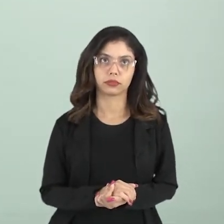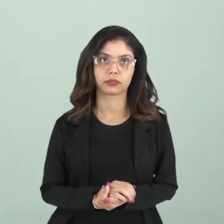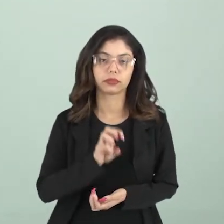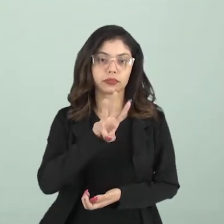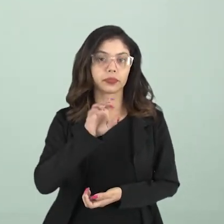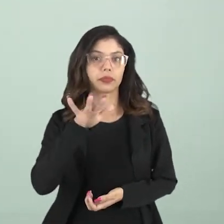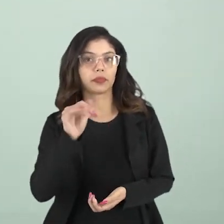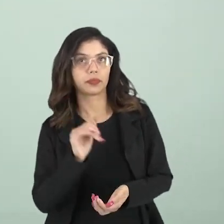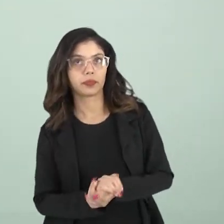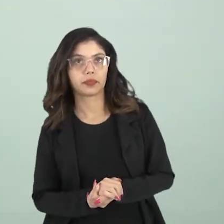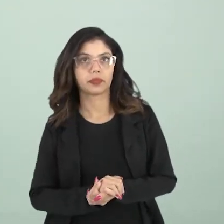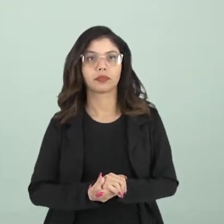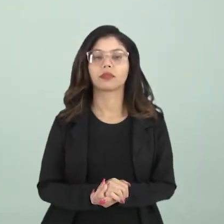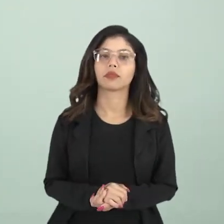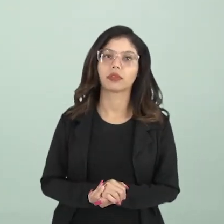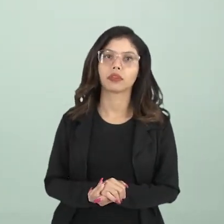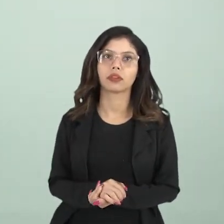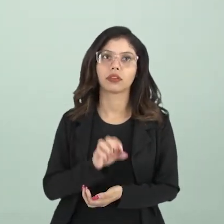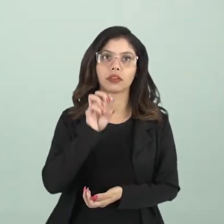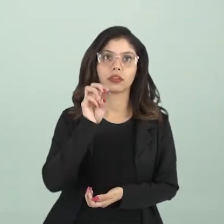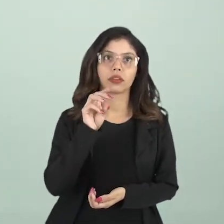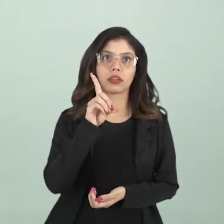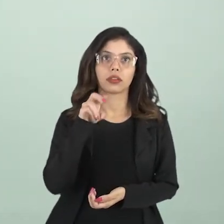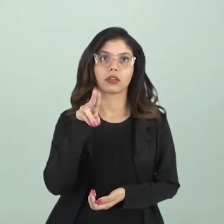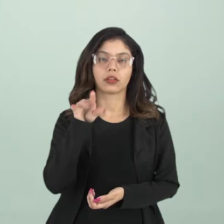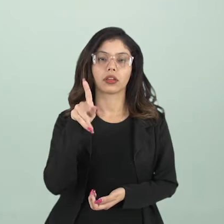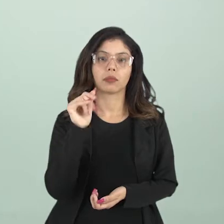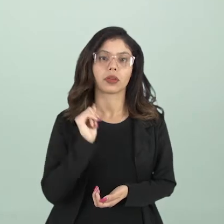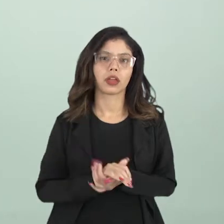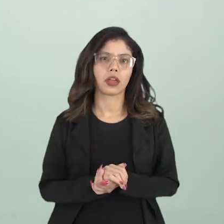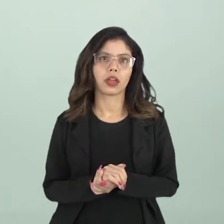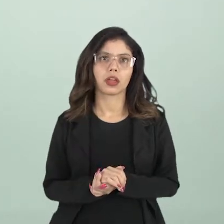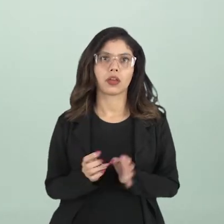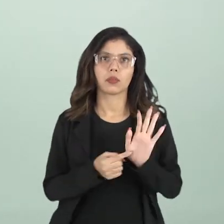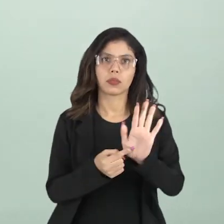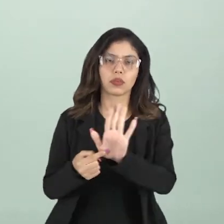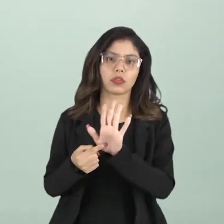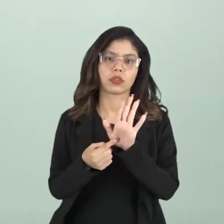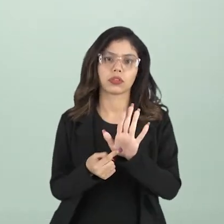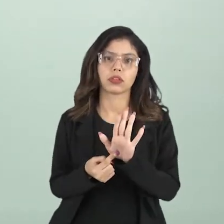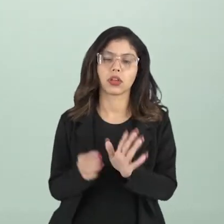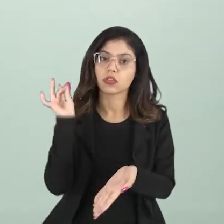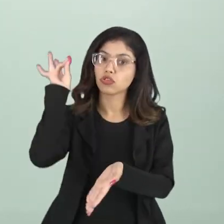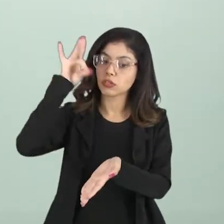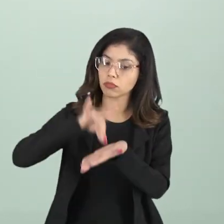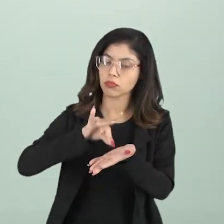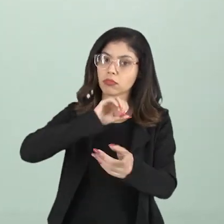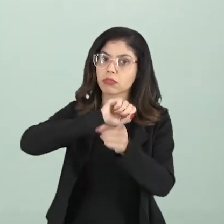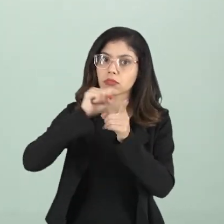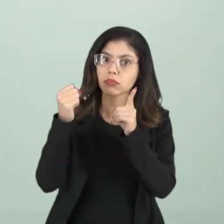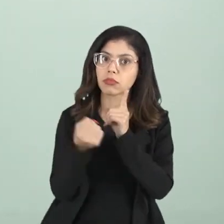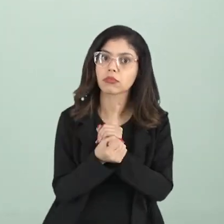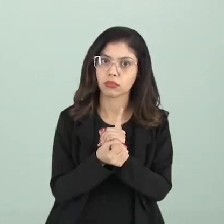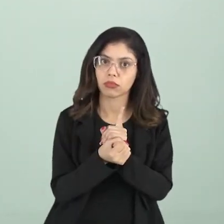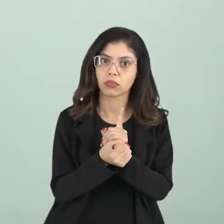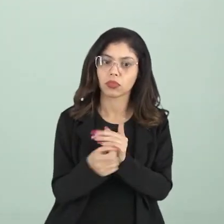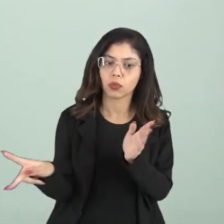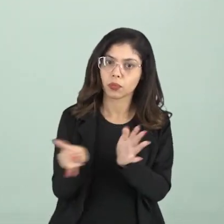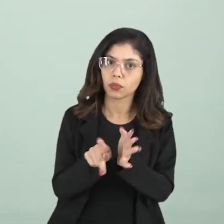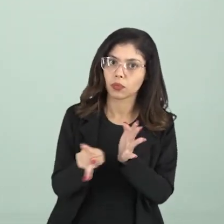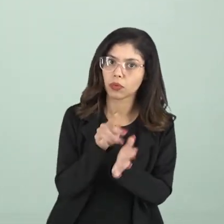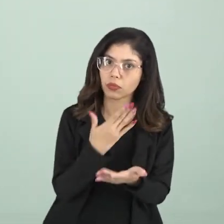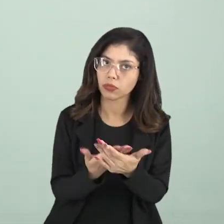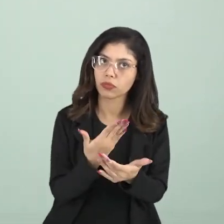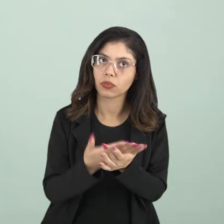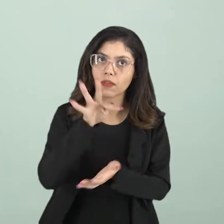visualizando novamente o esqueminha, ele preconizou, aliás, ele denominou de fato social o seu objeto de